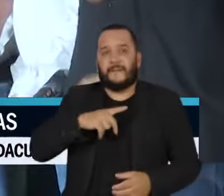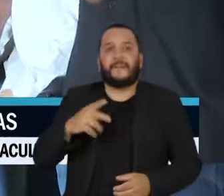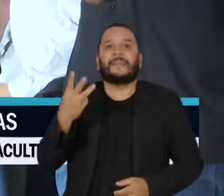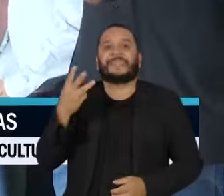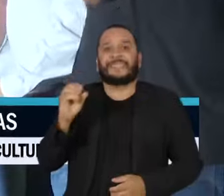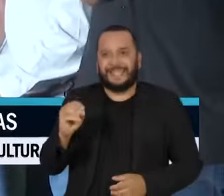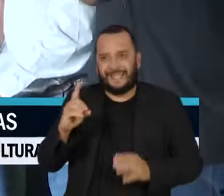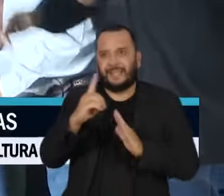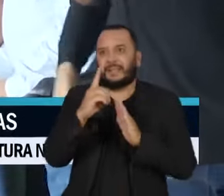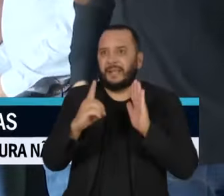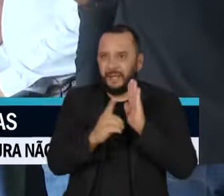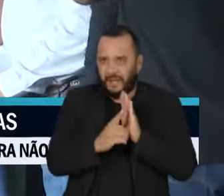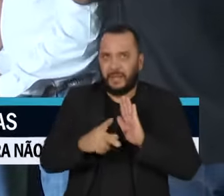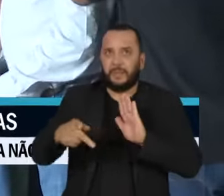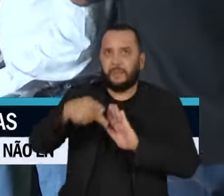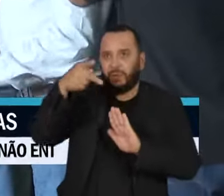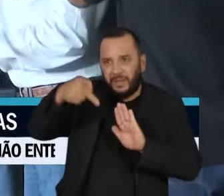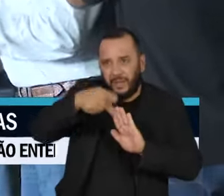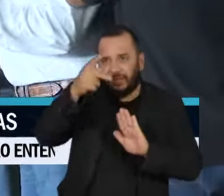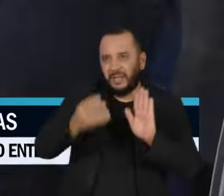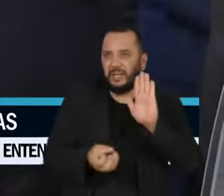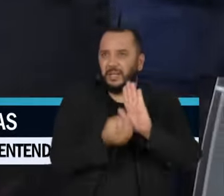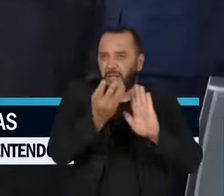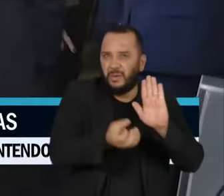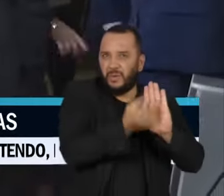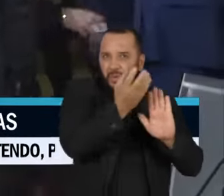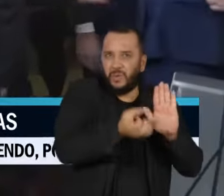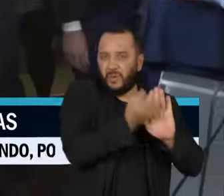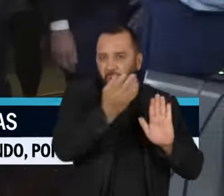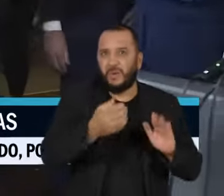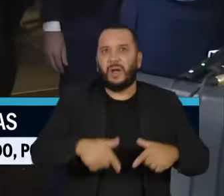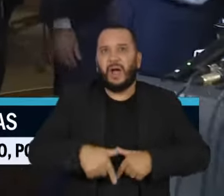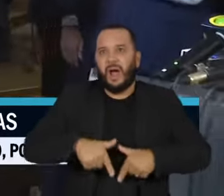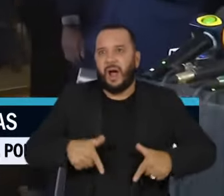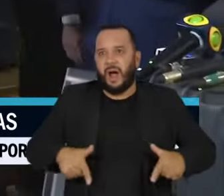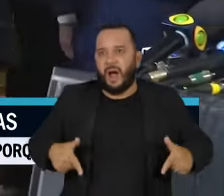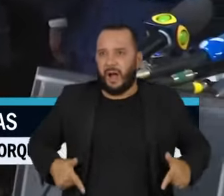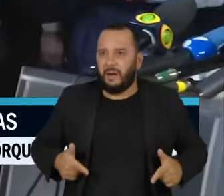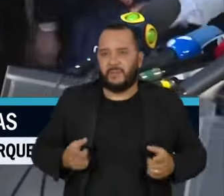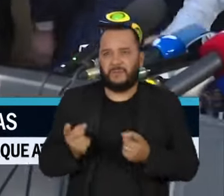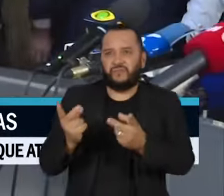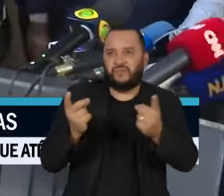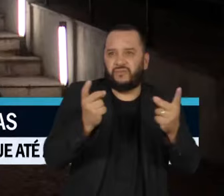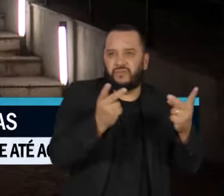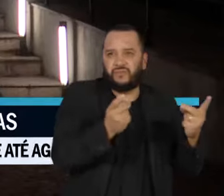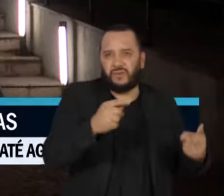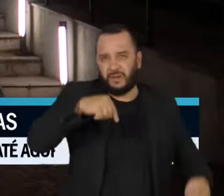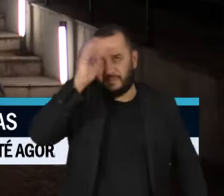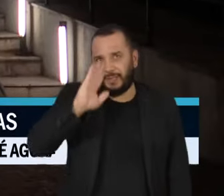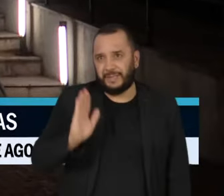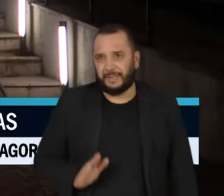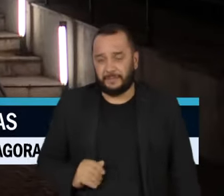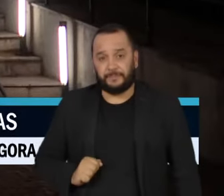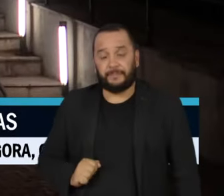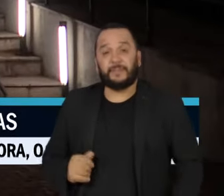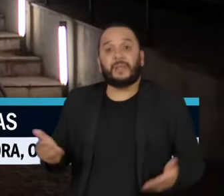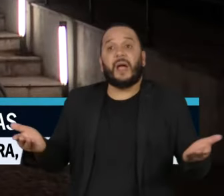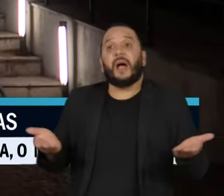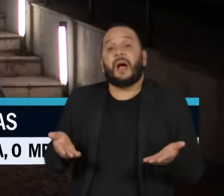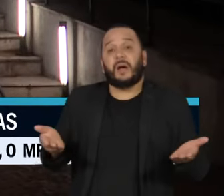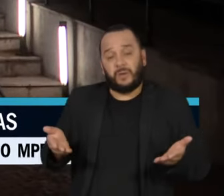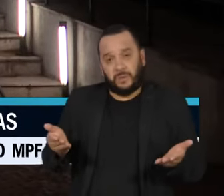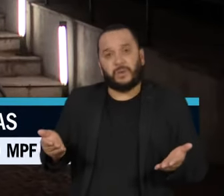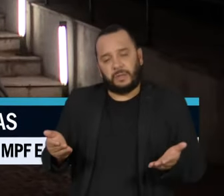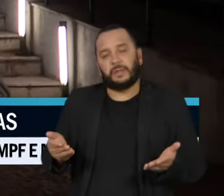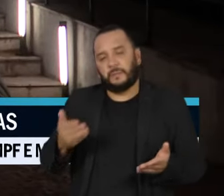decretos, portarias e outros instrumentos que fizeram disparar a circulação de armas e munições no país. Desarmar a população foi uma